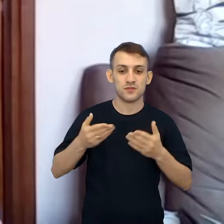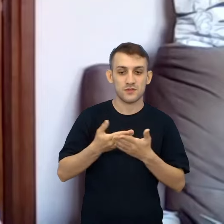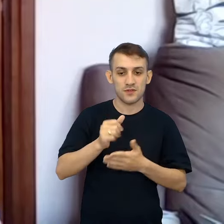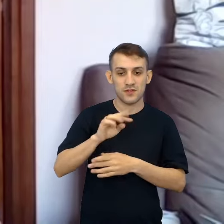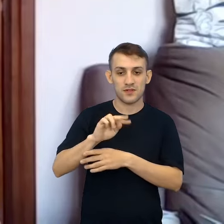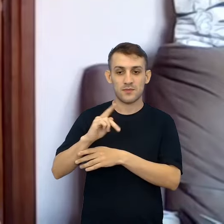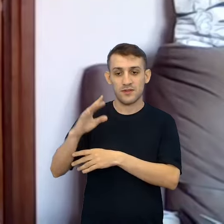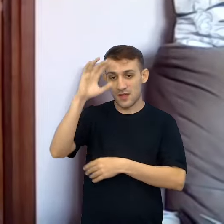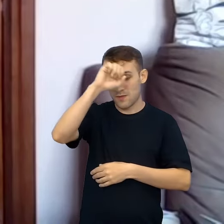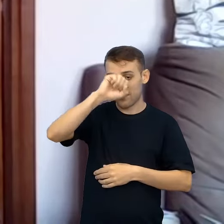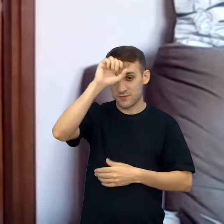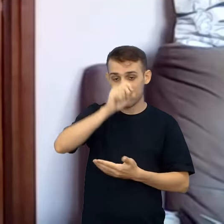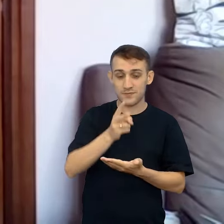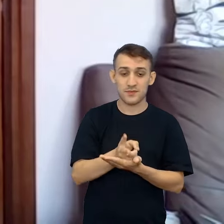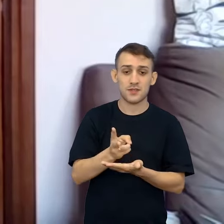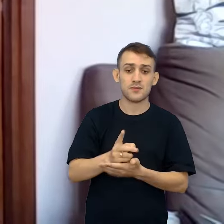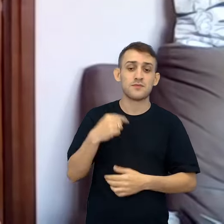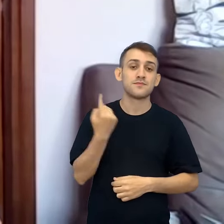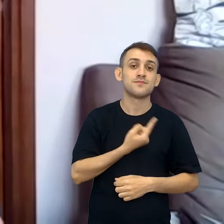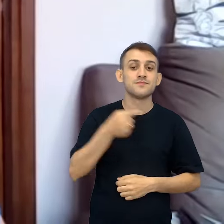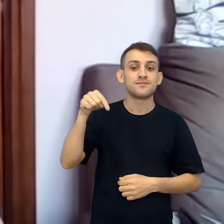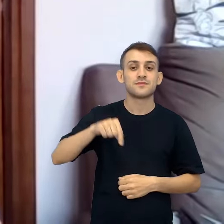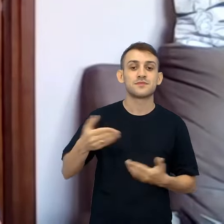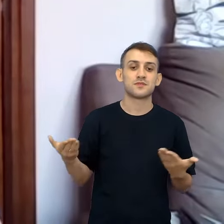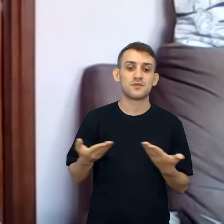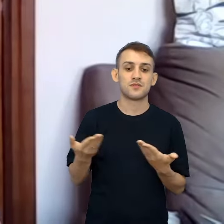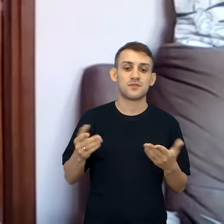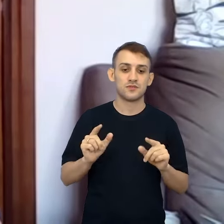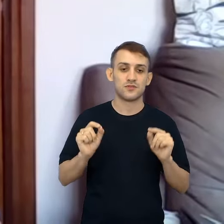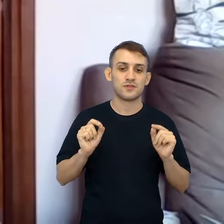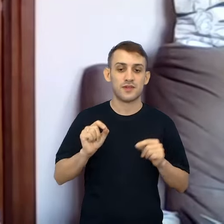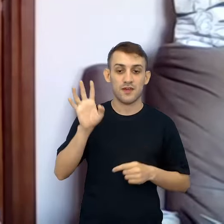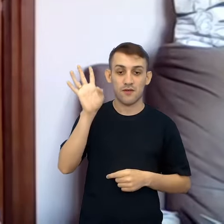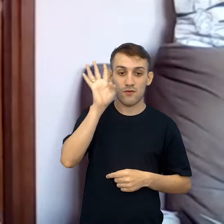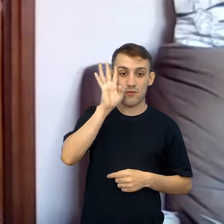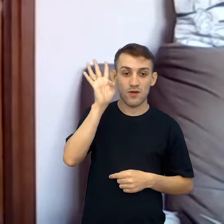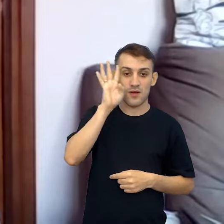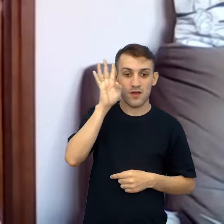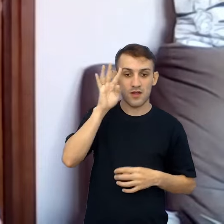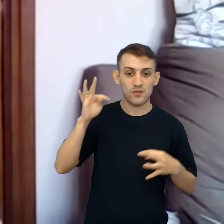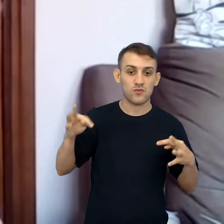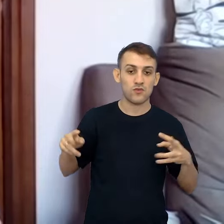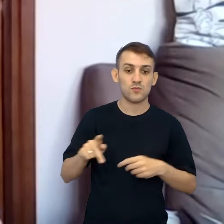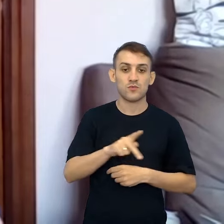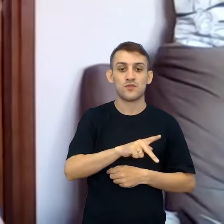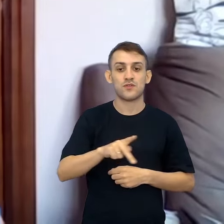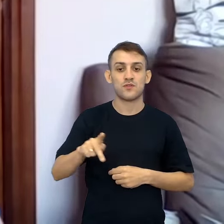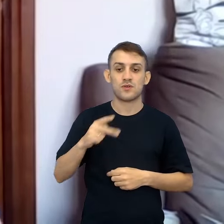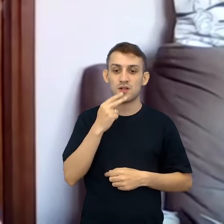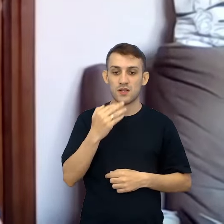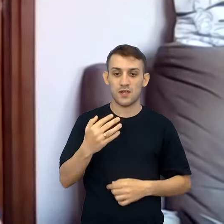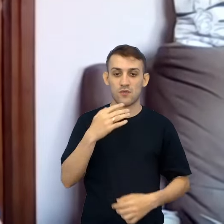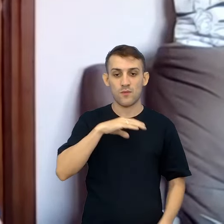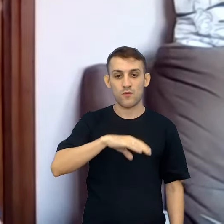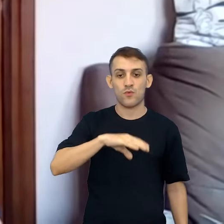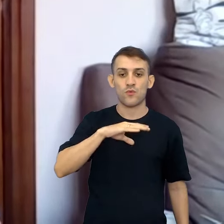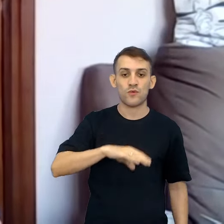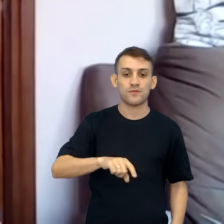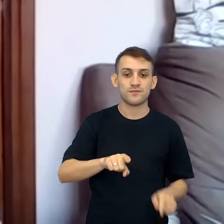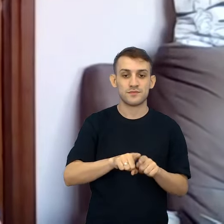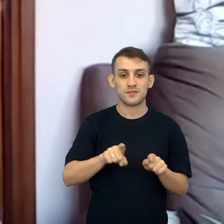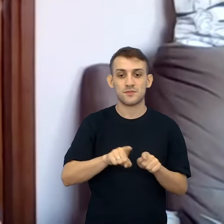do Aprender Sempre, né? Nós estamos aqui hoje, quarta-feira, para os professores de língua portuguesa, os